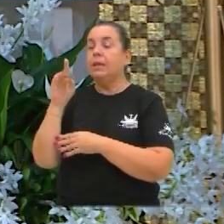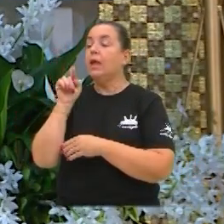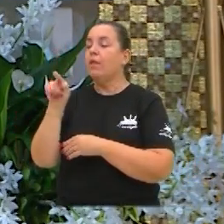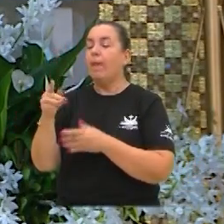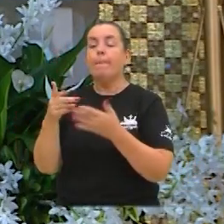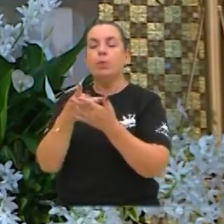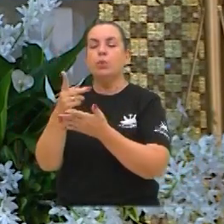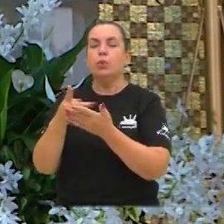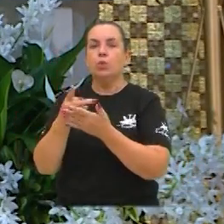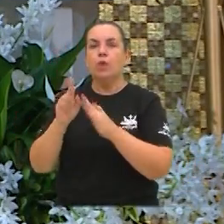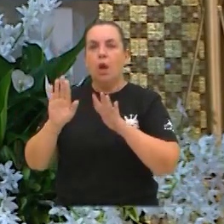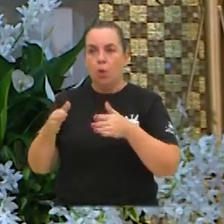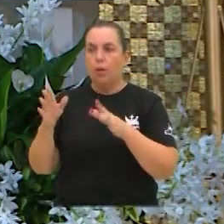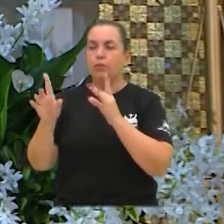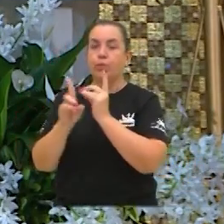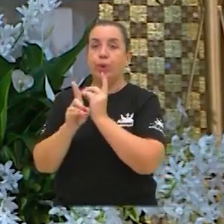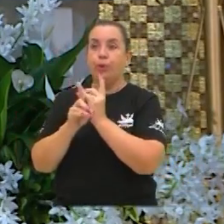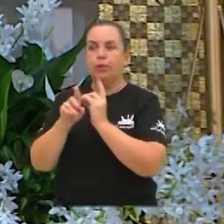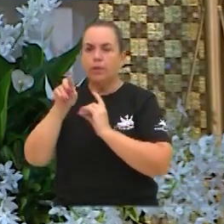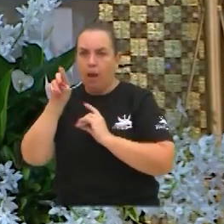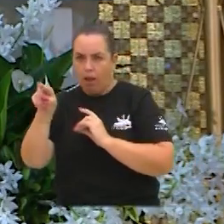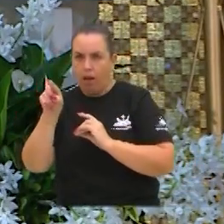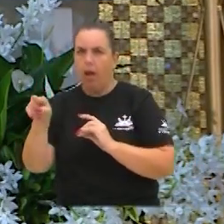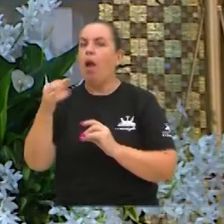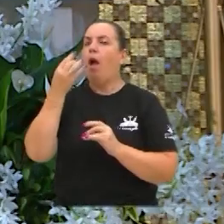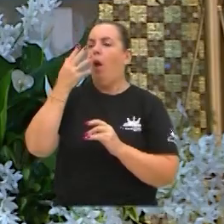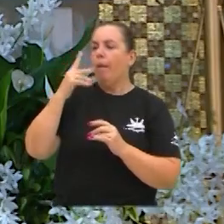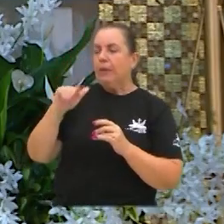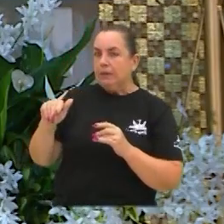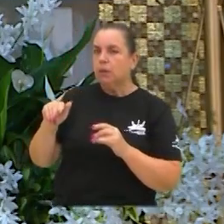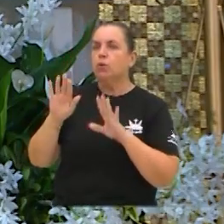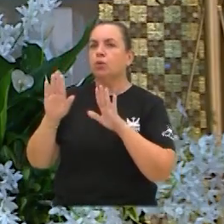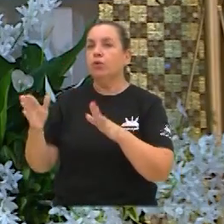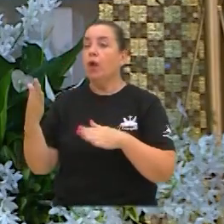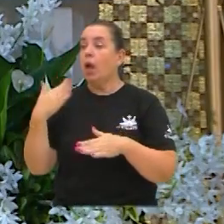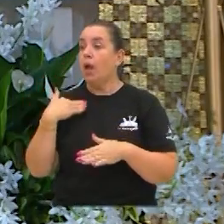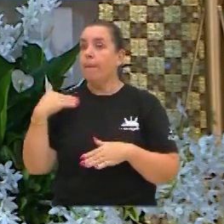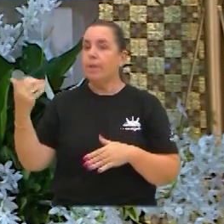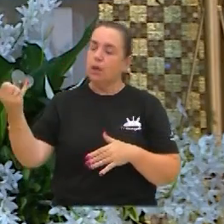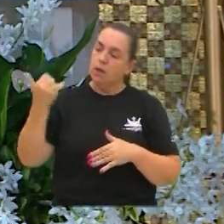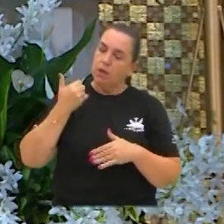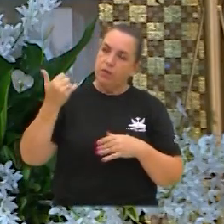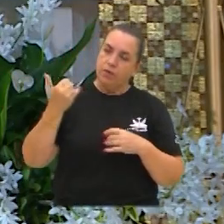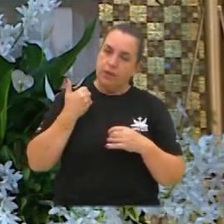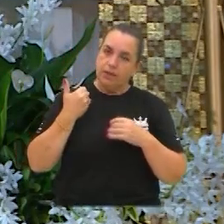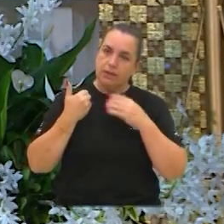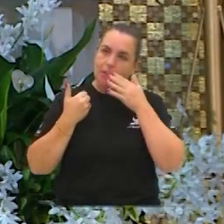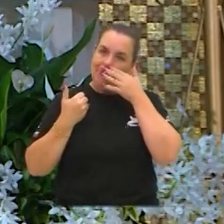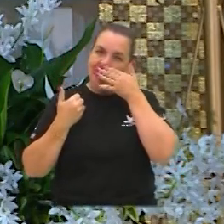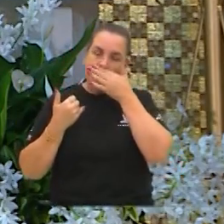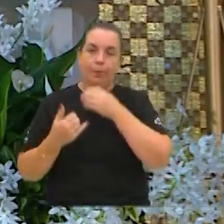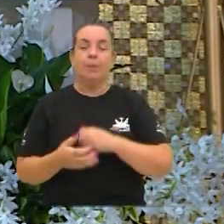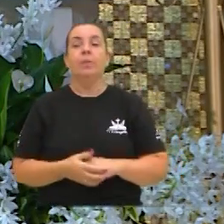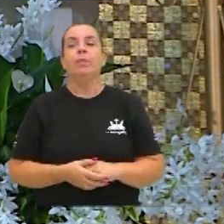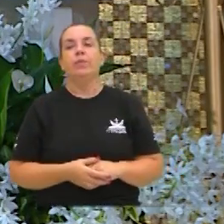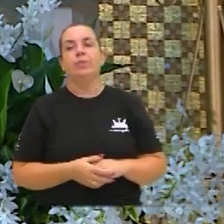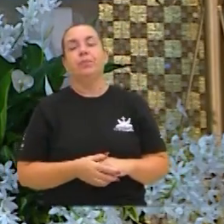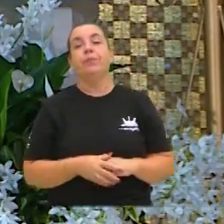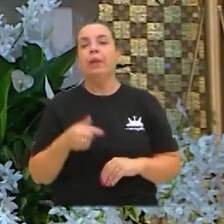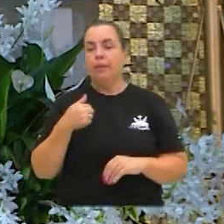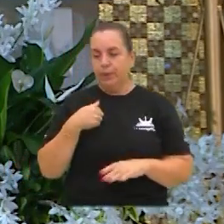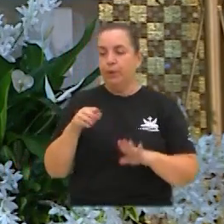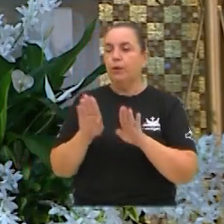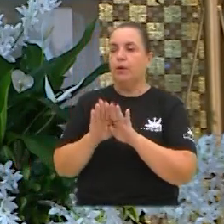e procurai obter informações exatas sobre o menino, e quando encontrardes, avisai-me, para